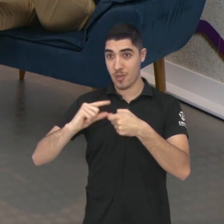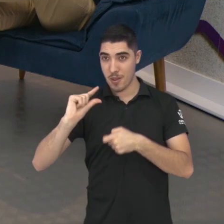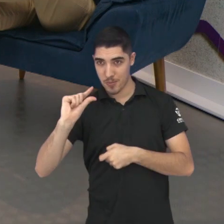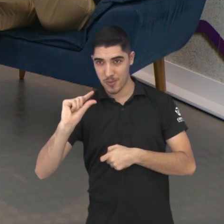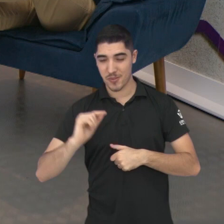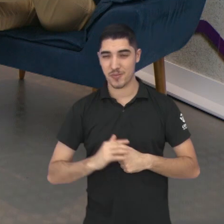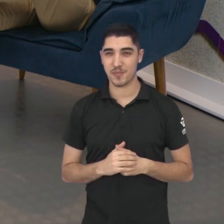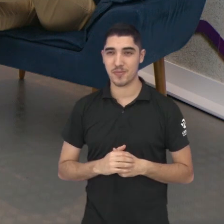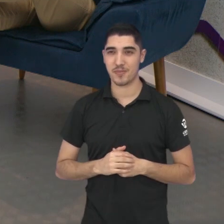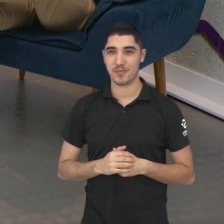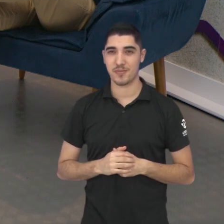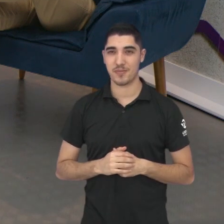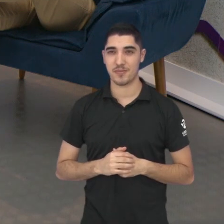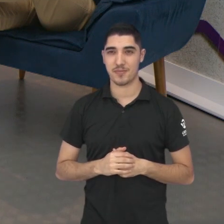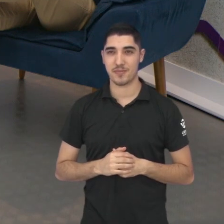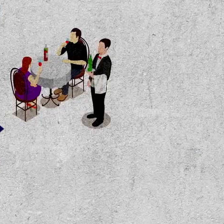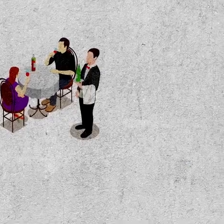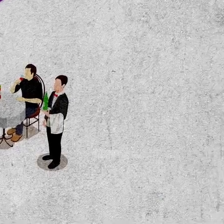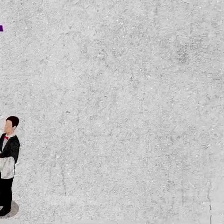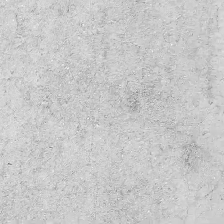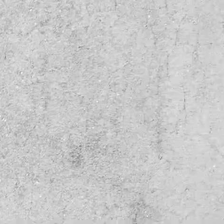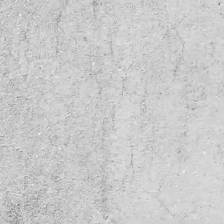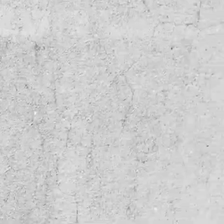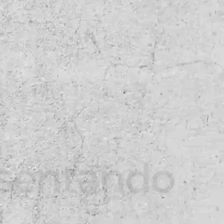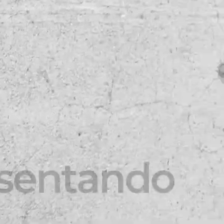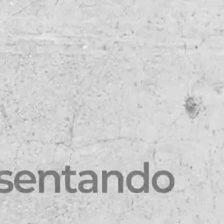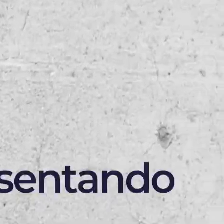profissão. A gente volta já já.